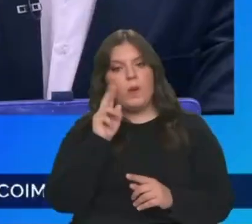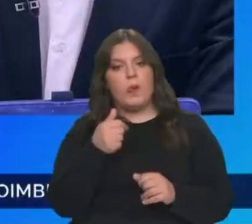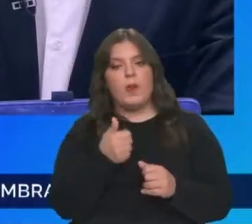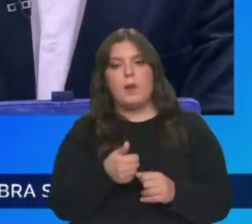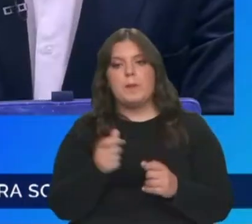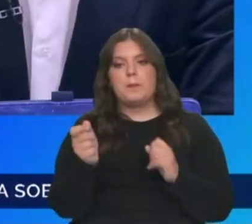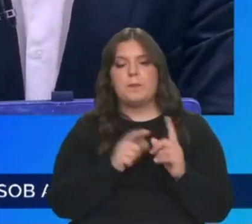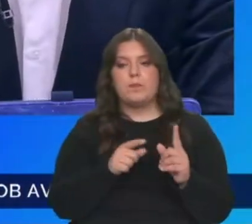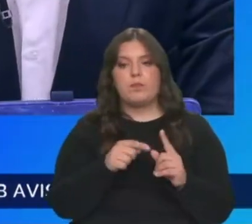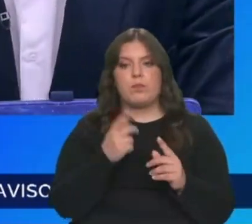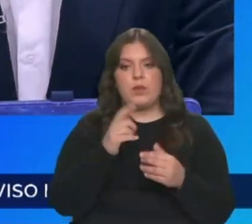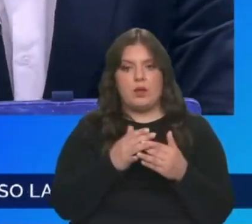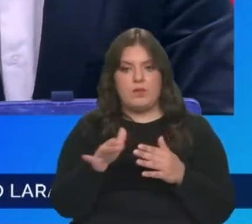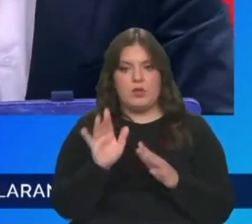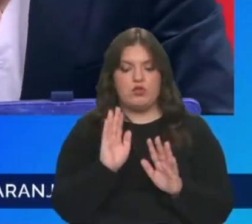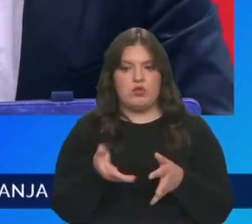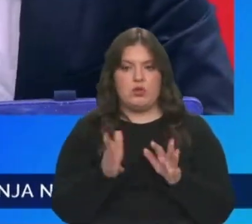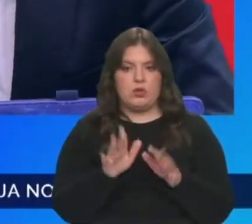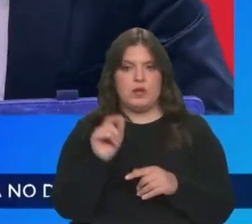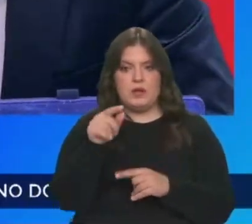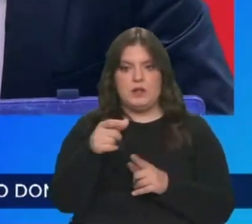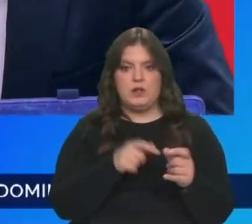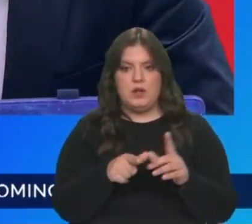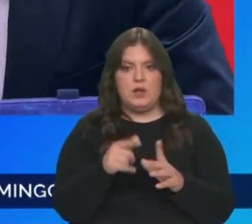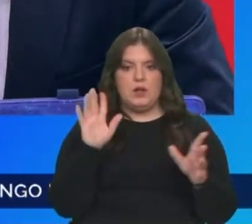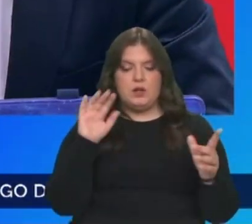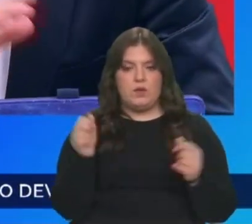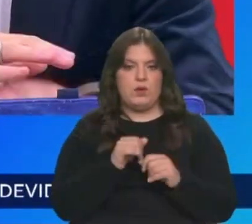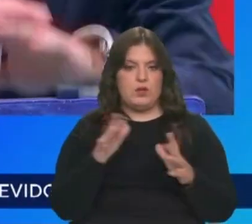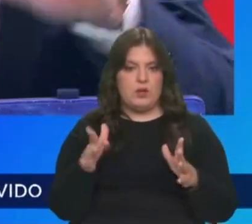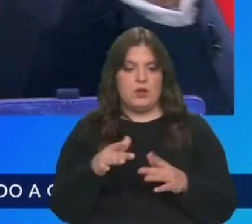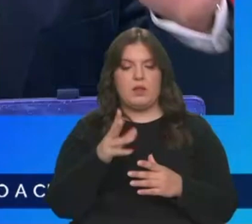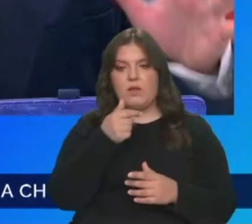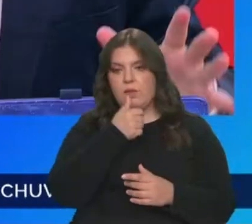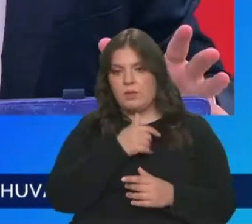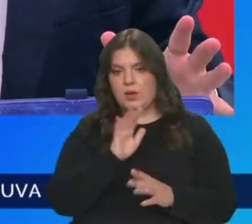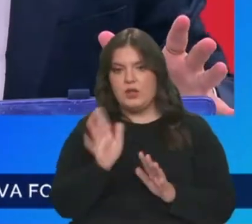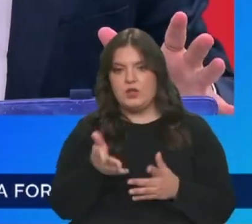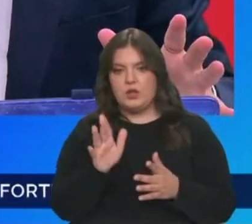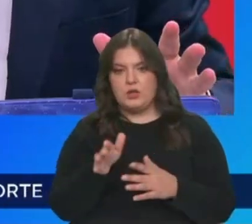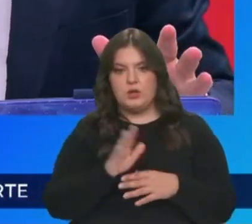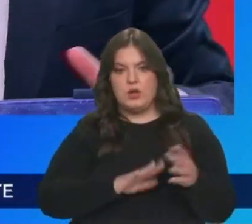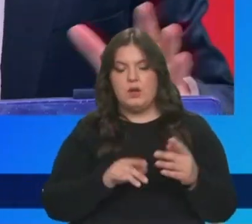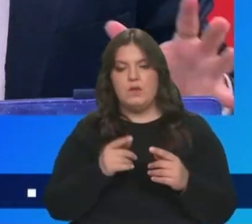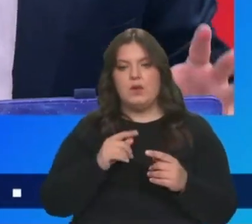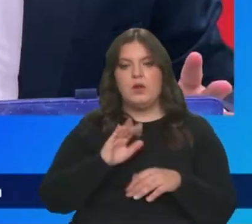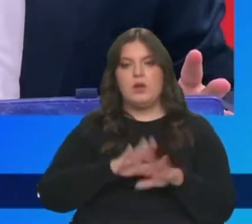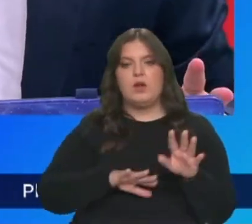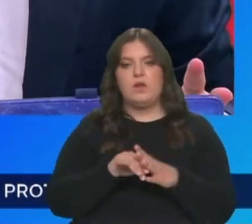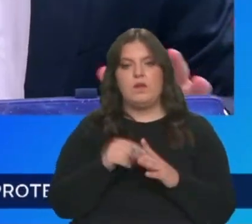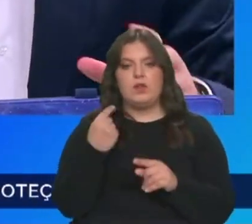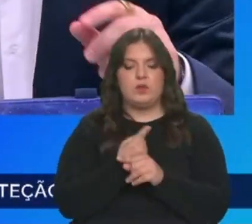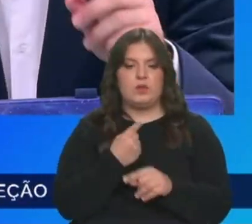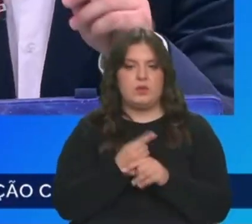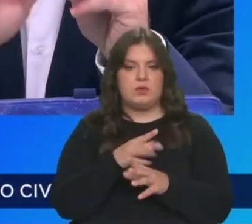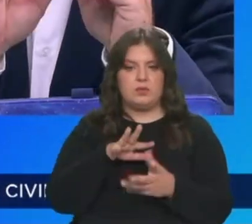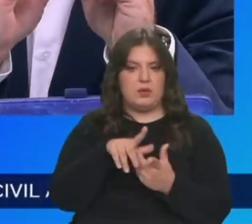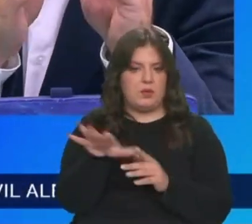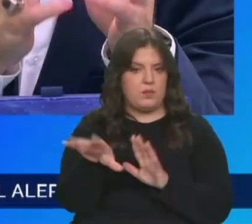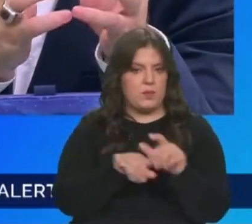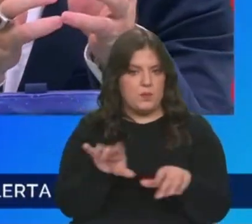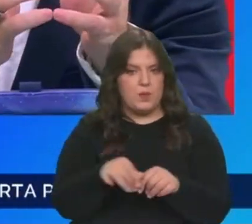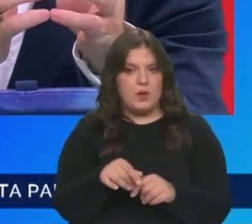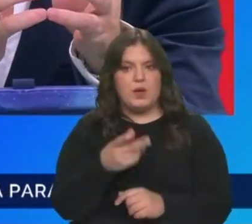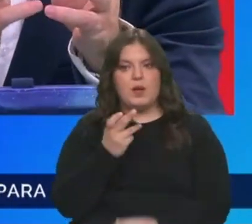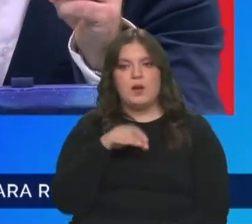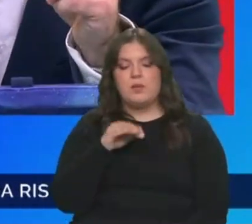estrelas que já passaram essa fase. Esta estrela já foi gigante vermelha, portanto já fez as suas tropelias planetárias e agora é